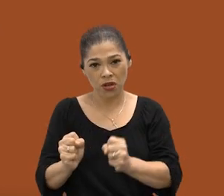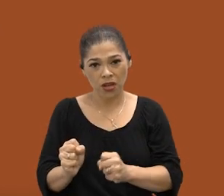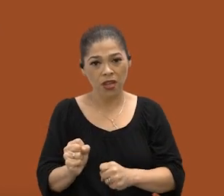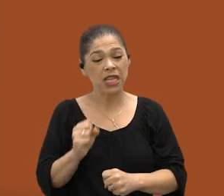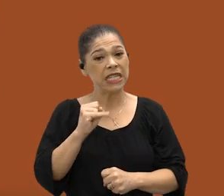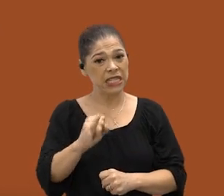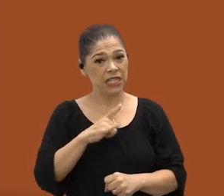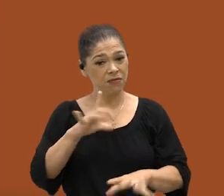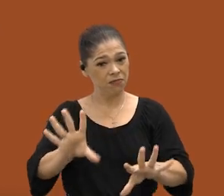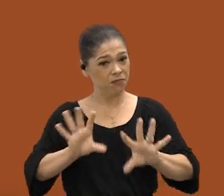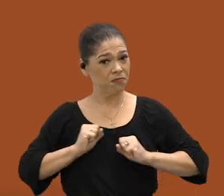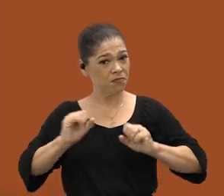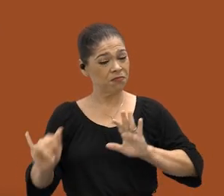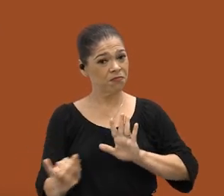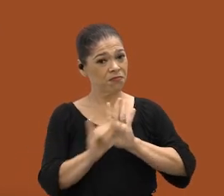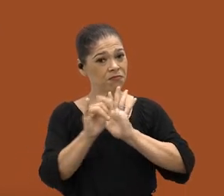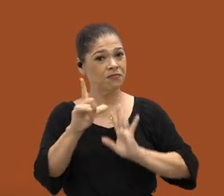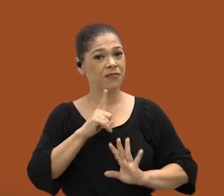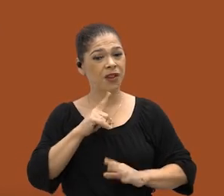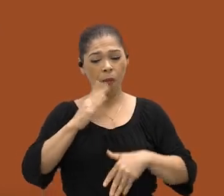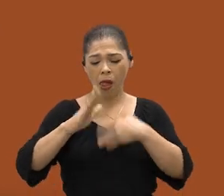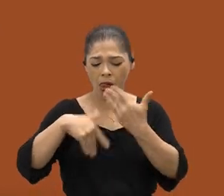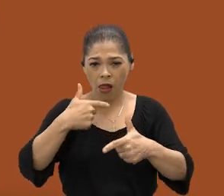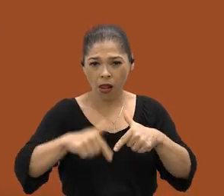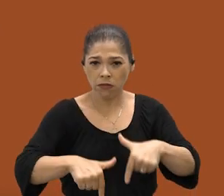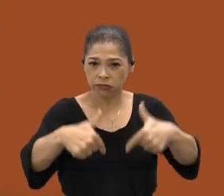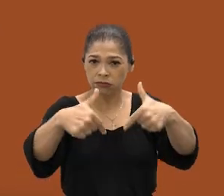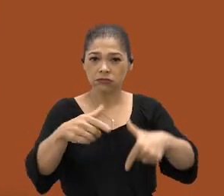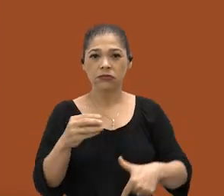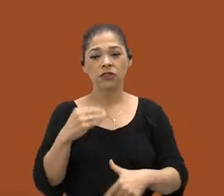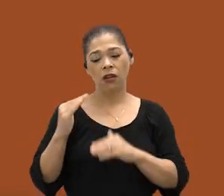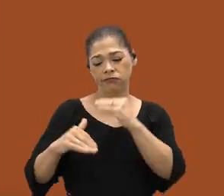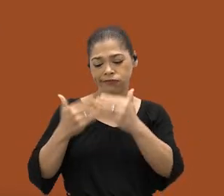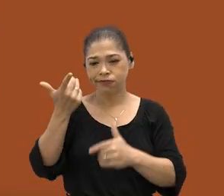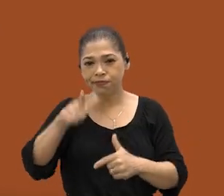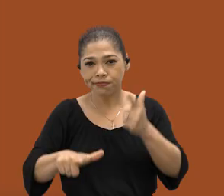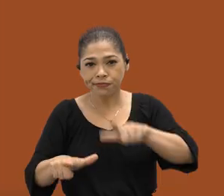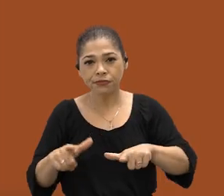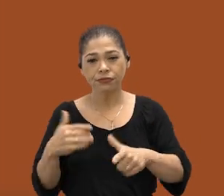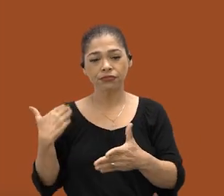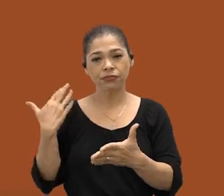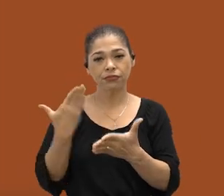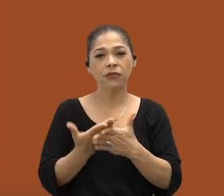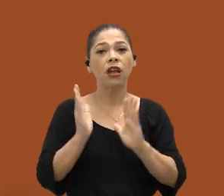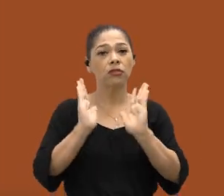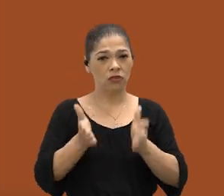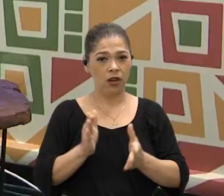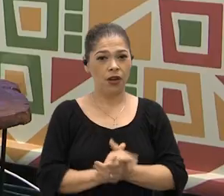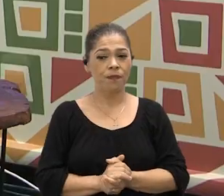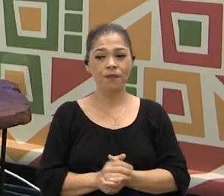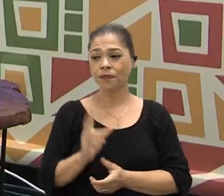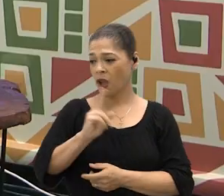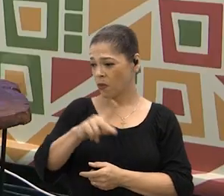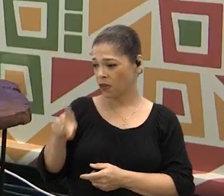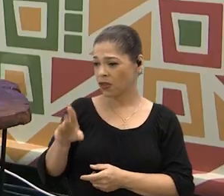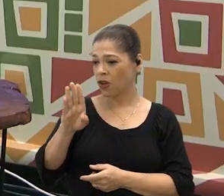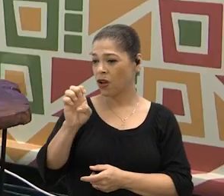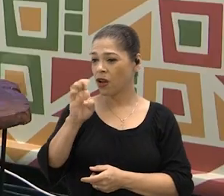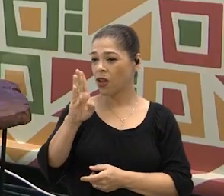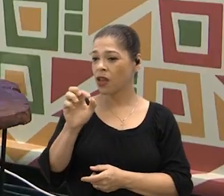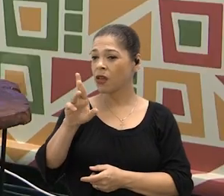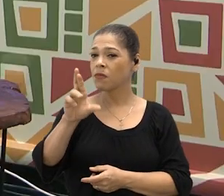se assinais nos identificarmos Mas isso também nessa batalha mas já avançamos algumas coisas nos últimos tempos Professor